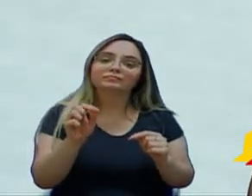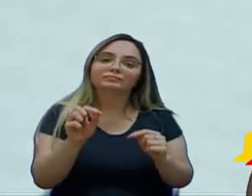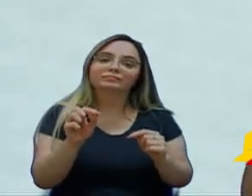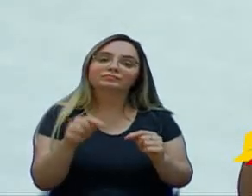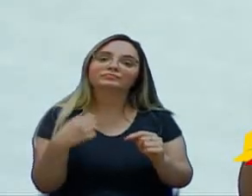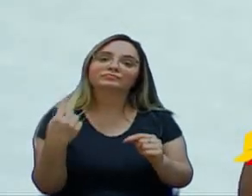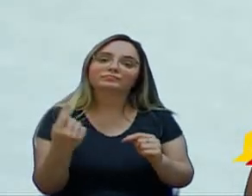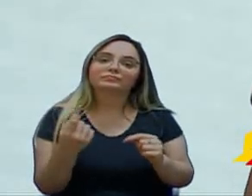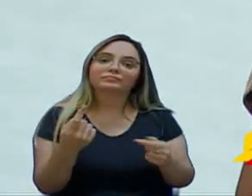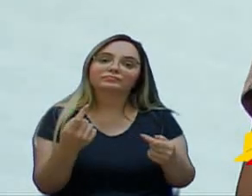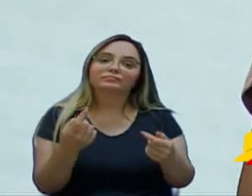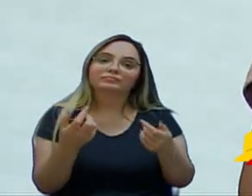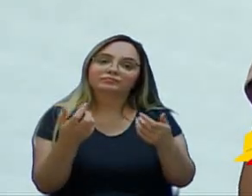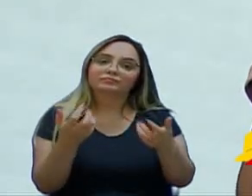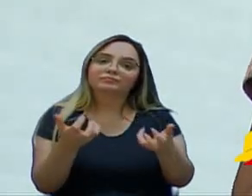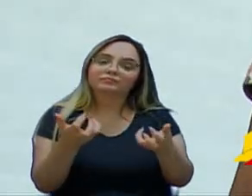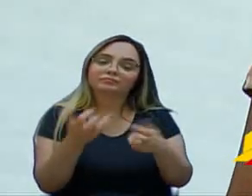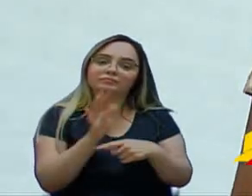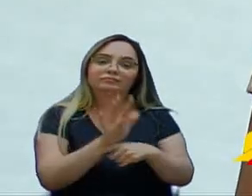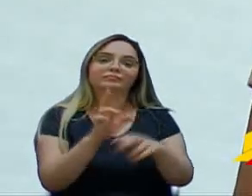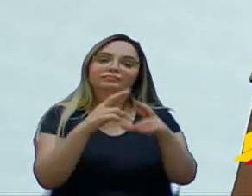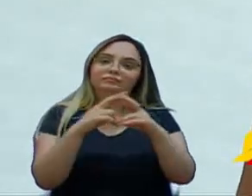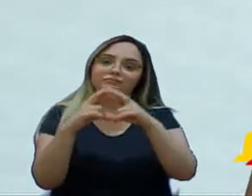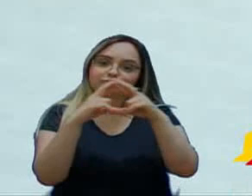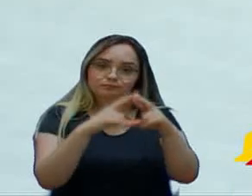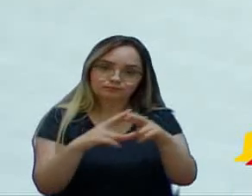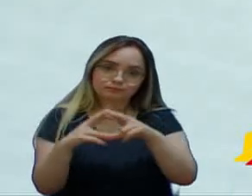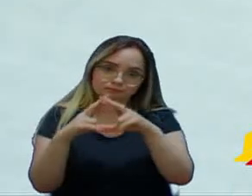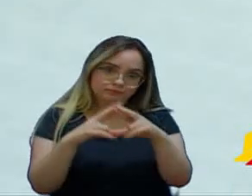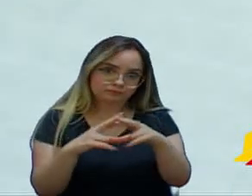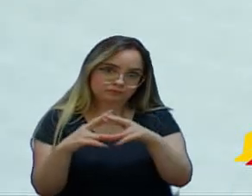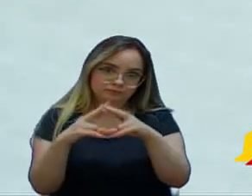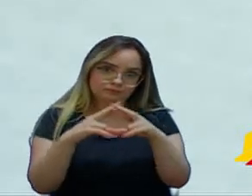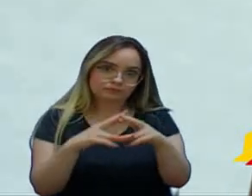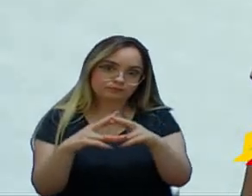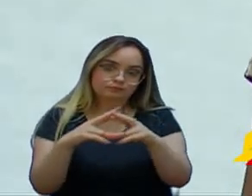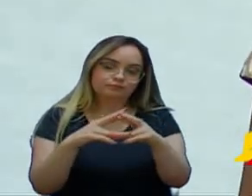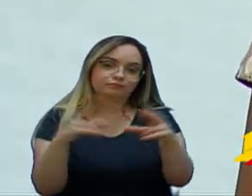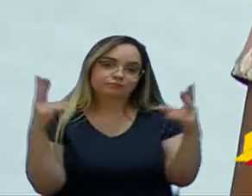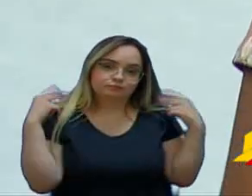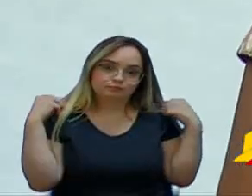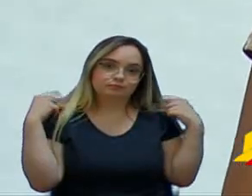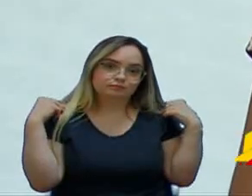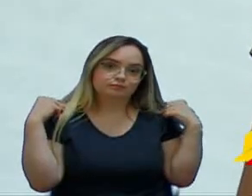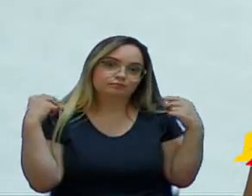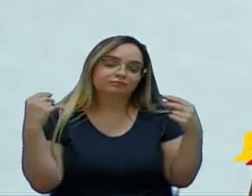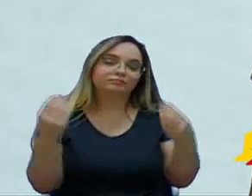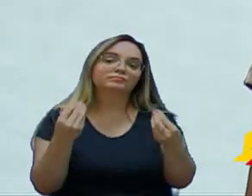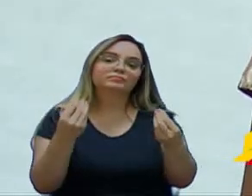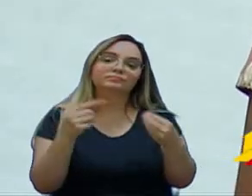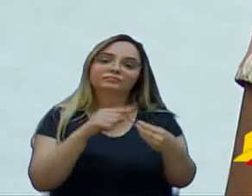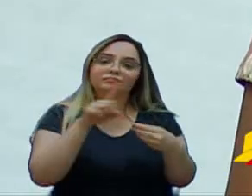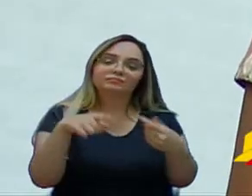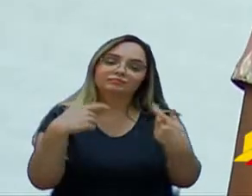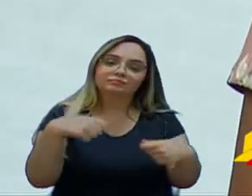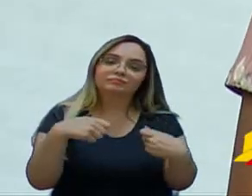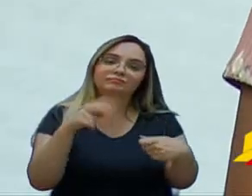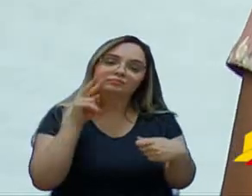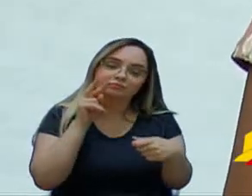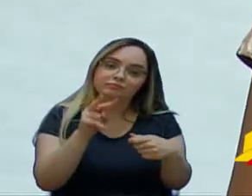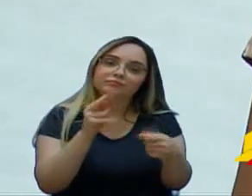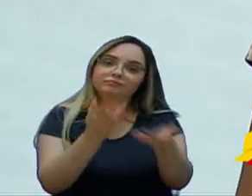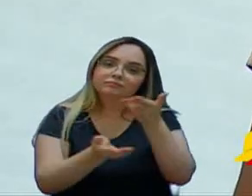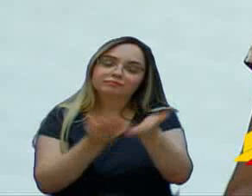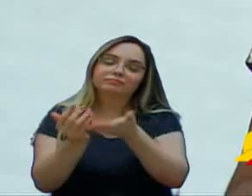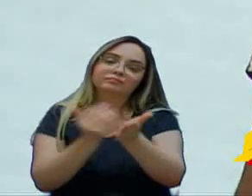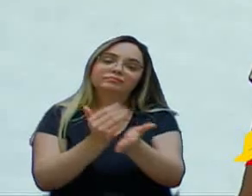que possa fazer uma reciclagem com a categoria de motoristas, para que eles tenham um olhar especial